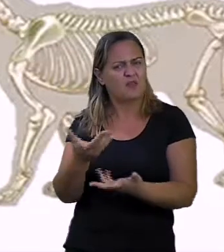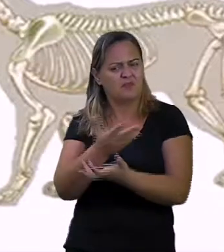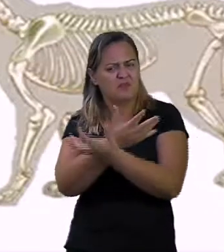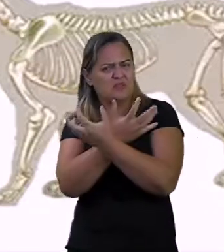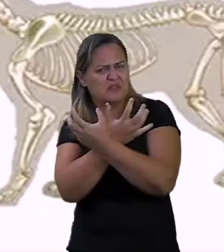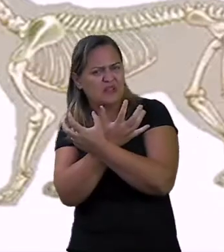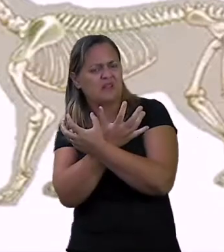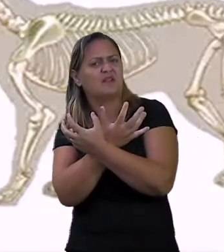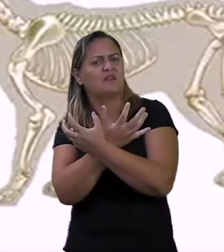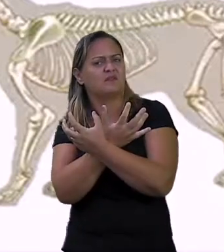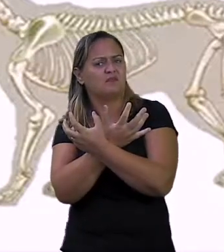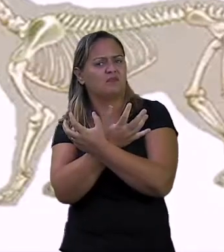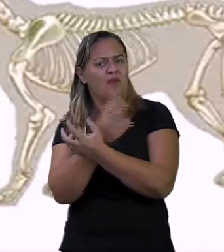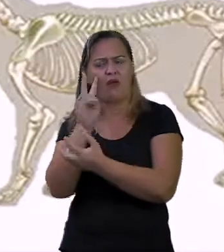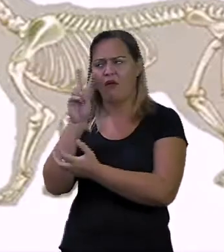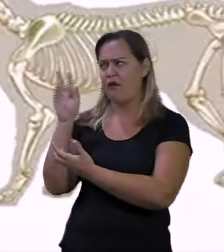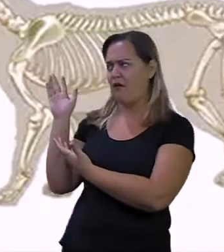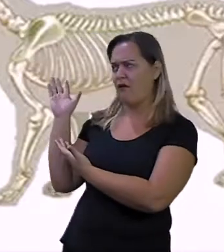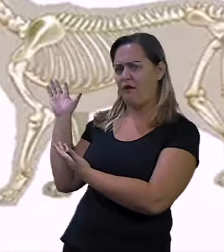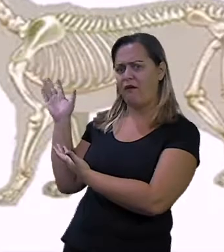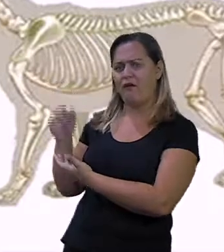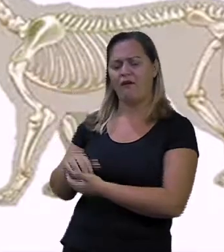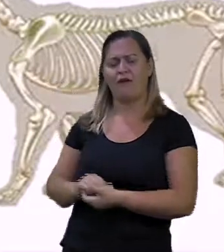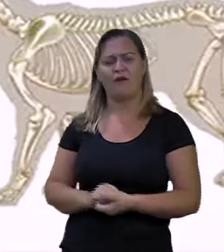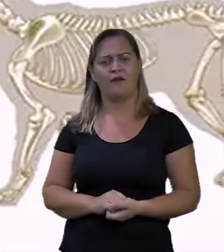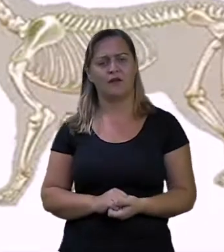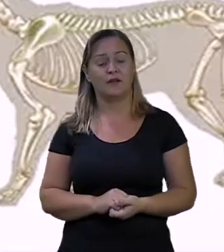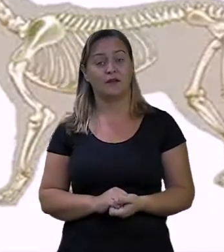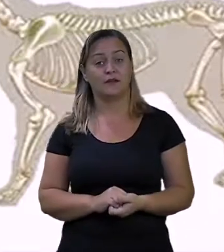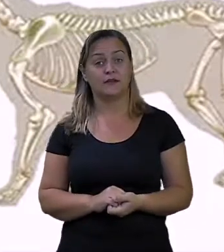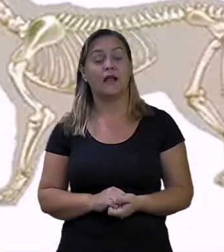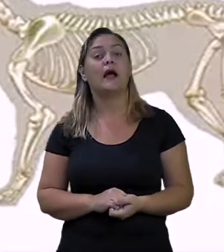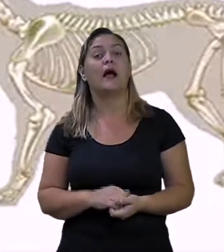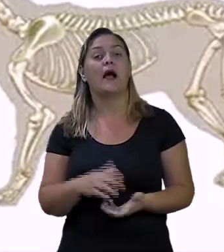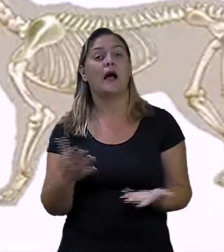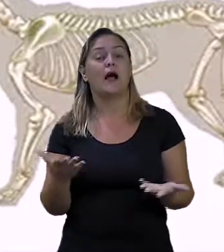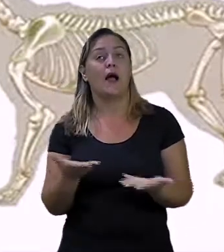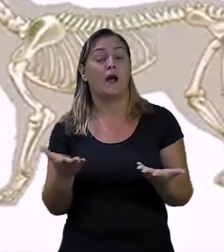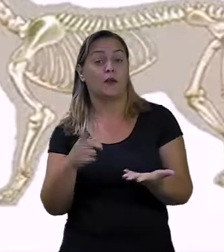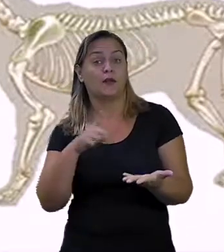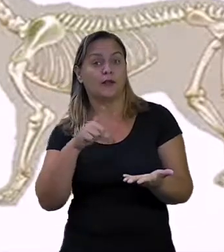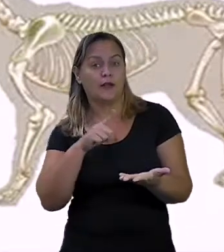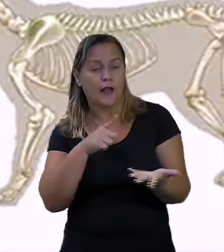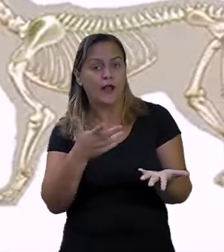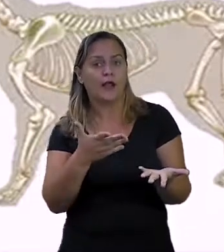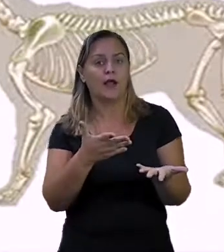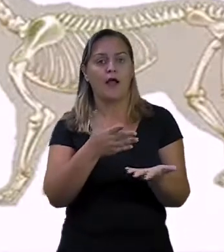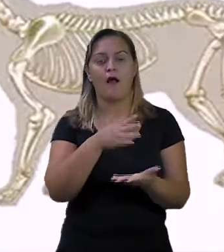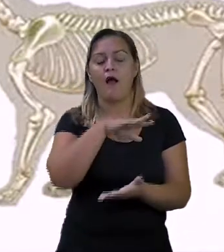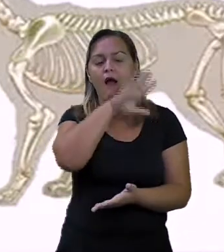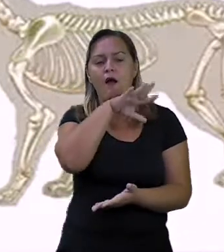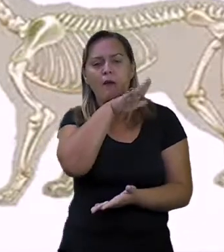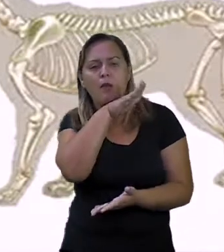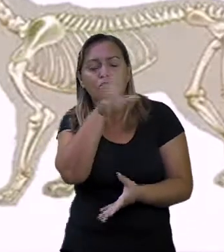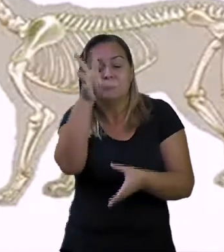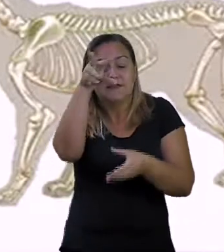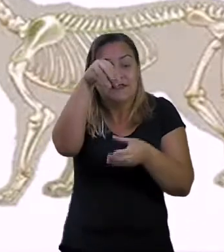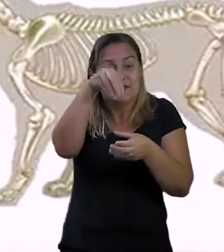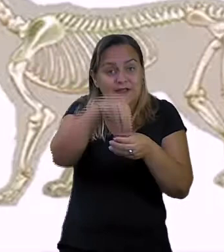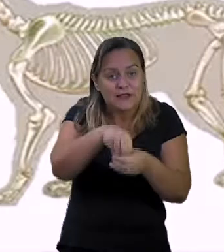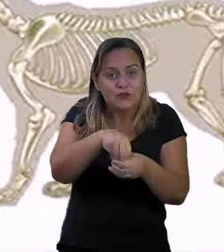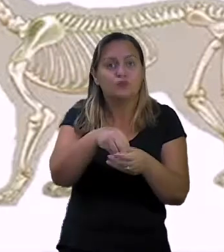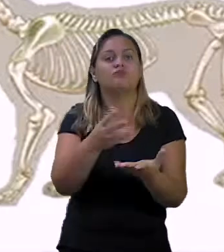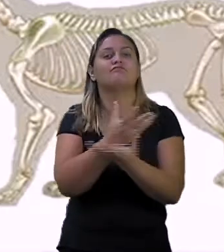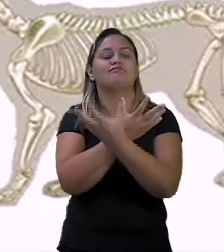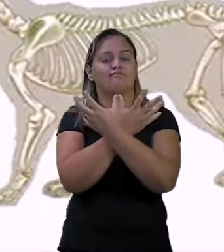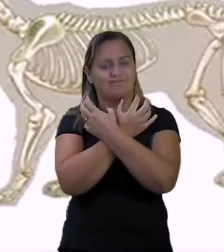o esqueleto dentro deles, o que faz com que esse animal tenha uma estruturação,